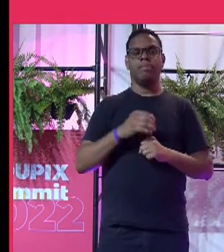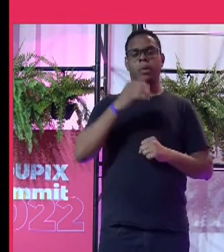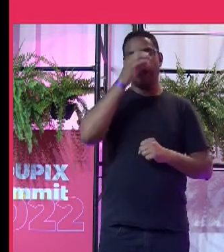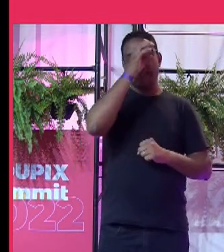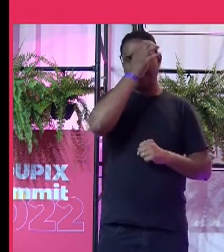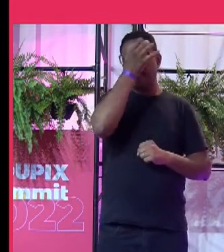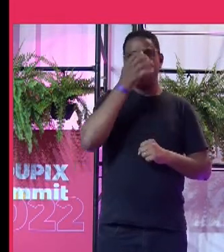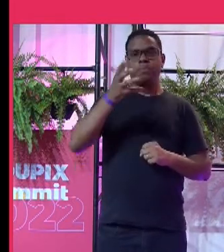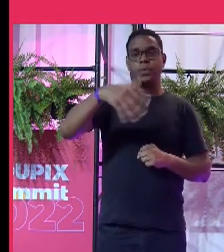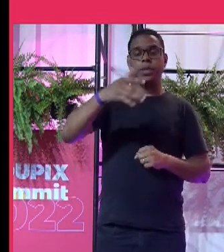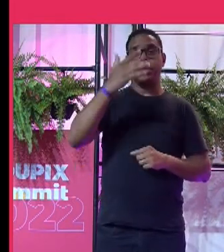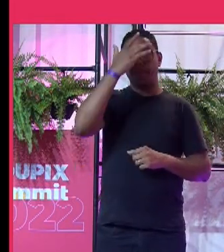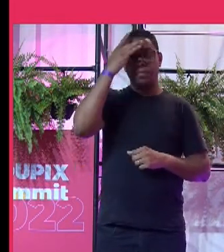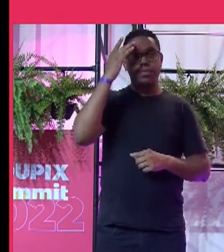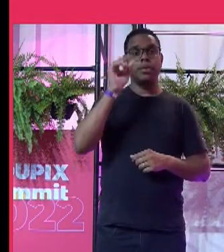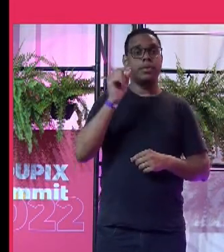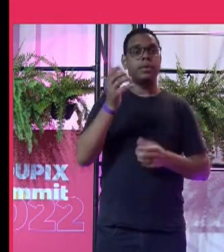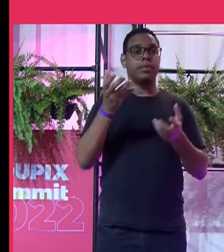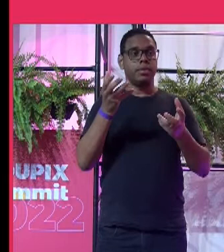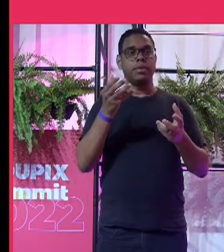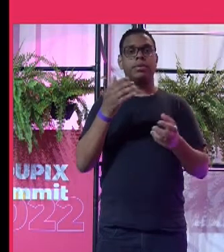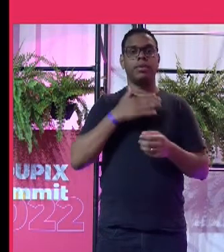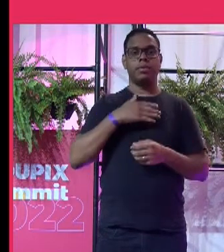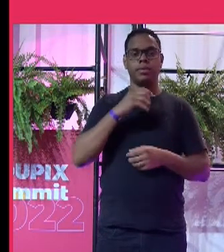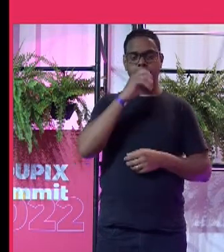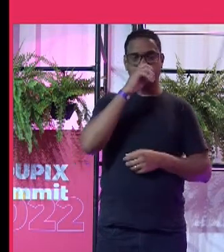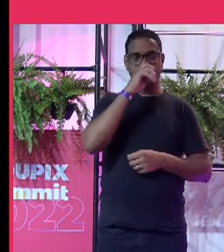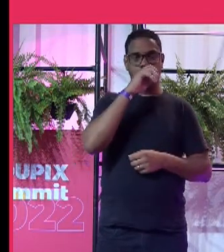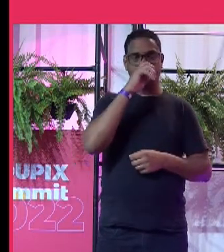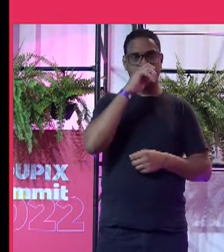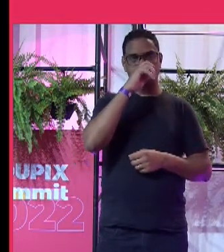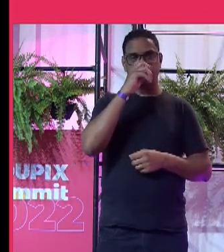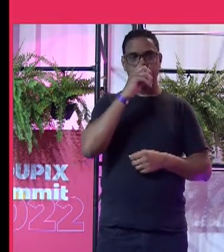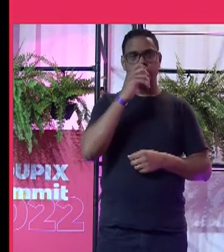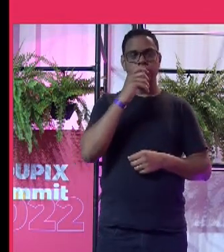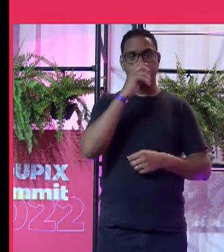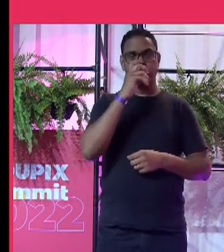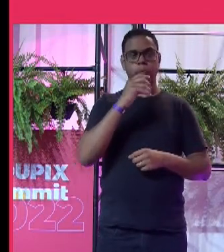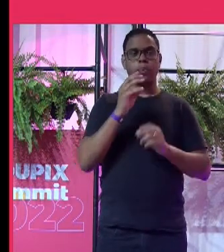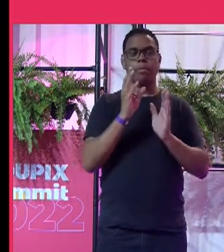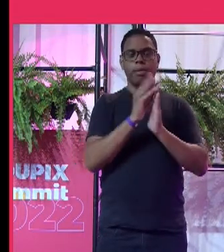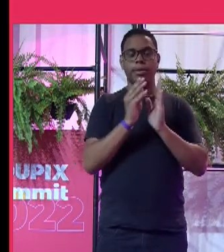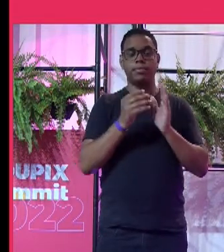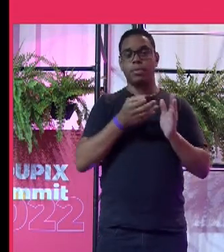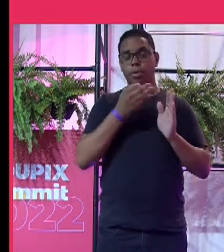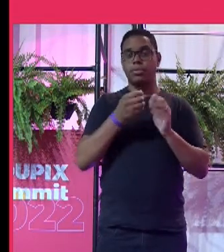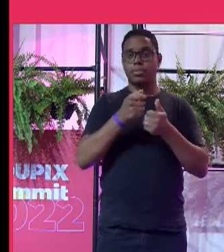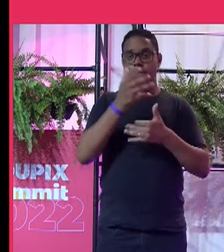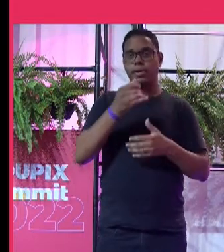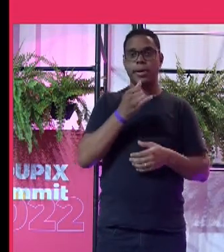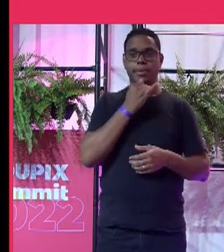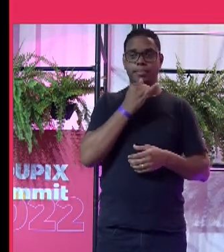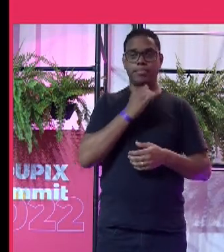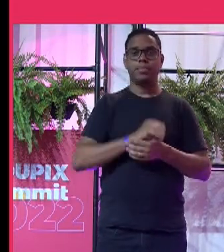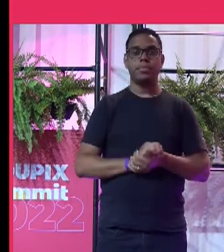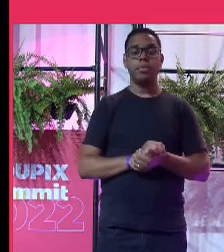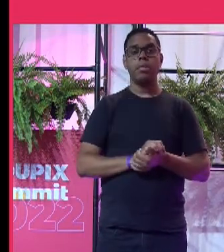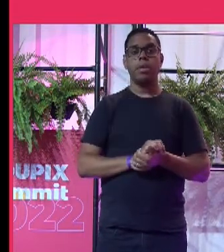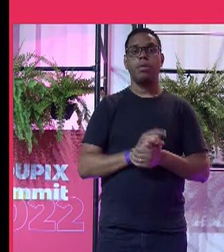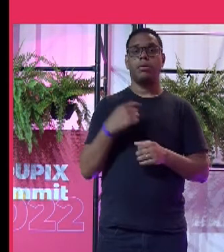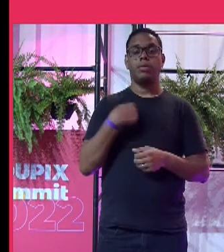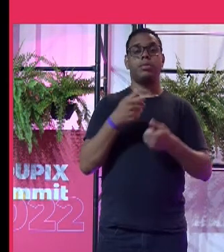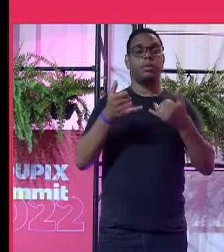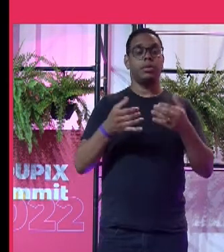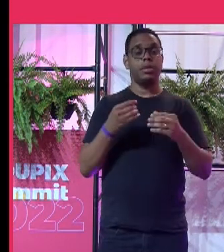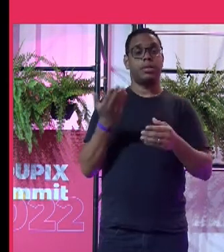entender o que de fato cada um deles quer ver em cada uma das plataformas, qual é o tipo de comentário. Eu posso até colocar um exemplo aqui, a gente estava